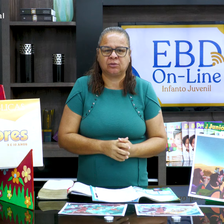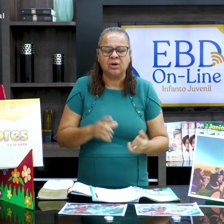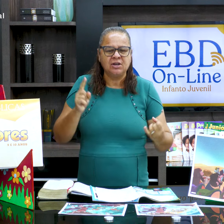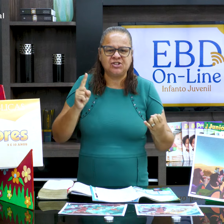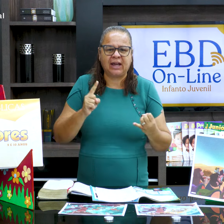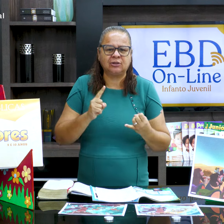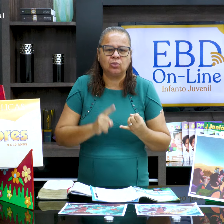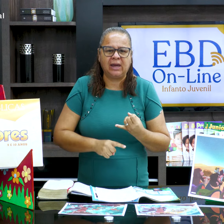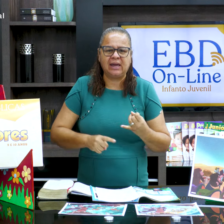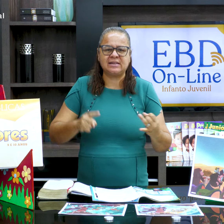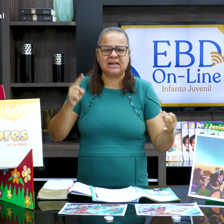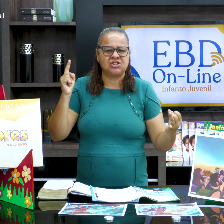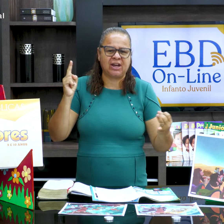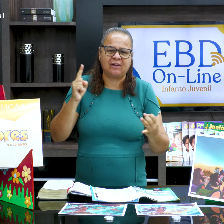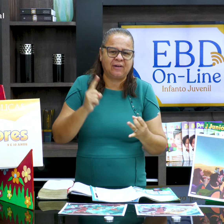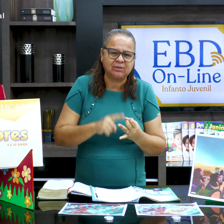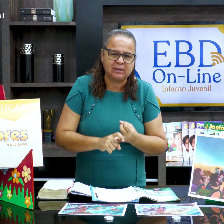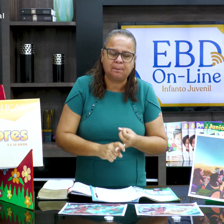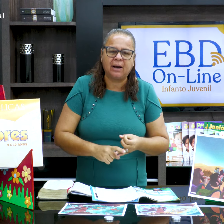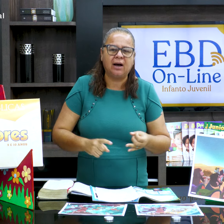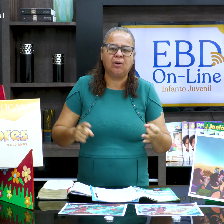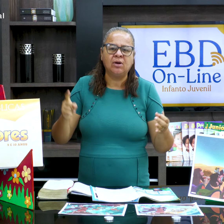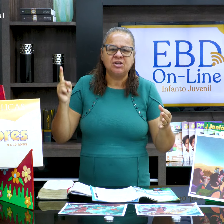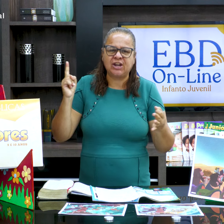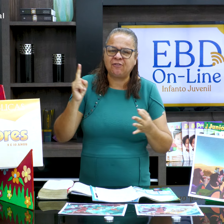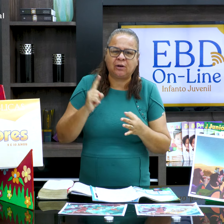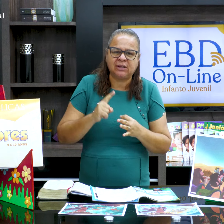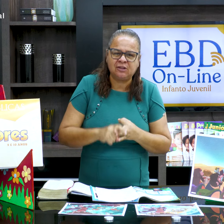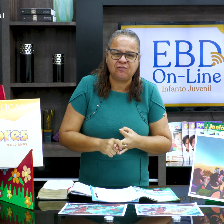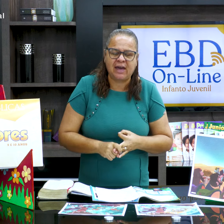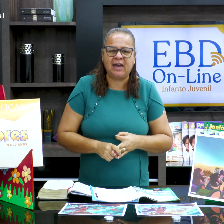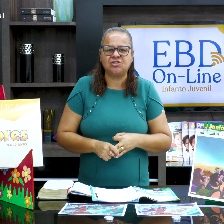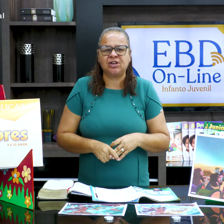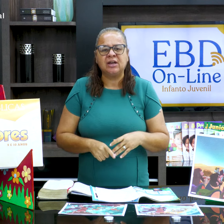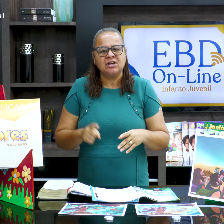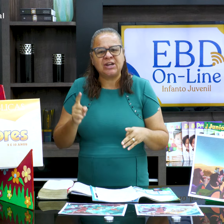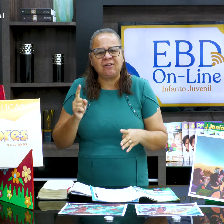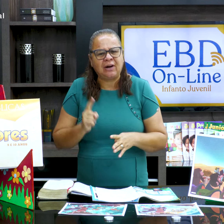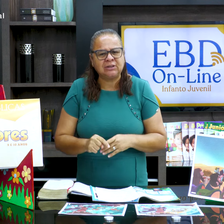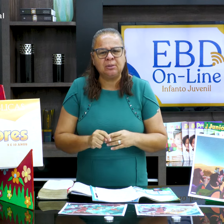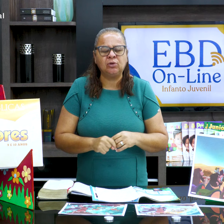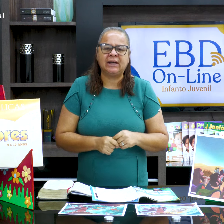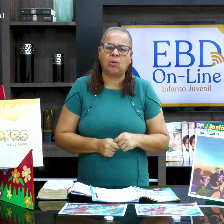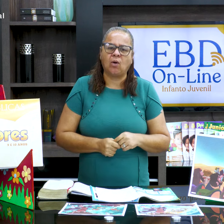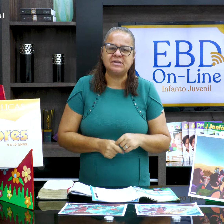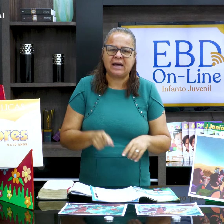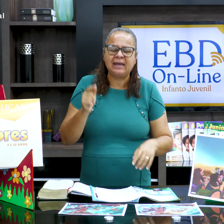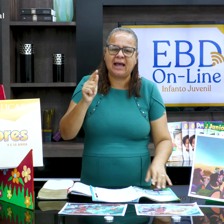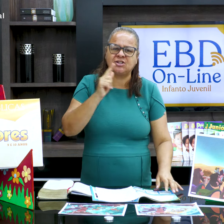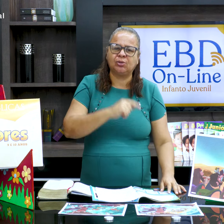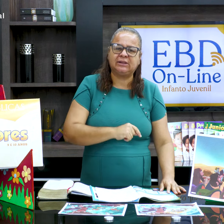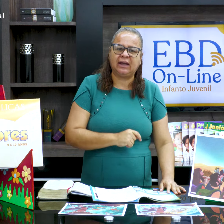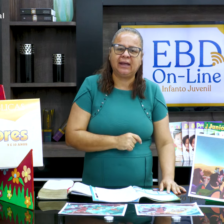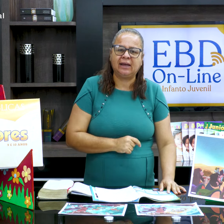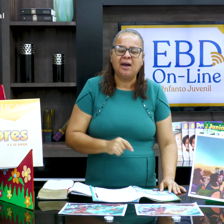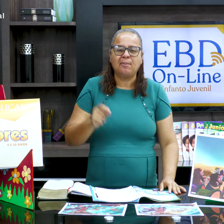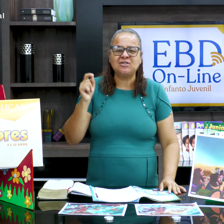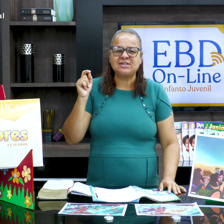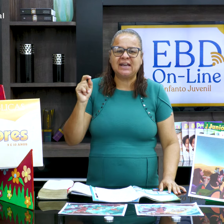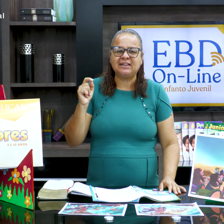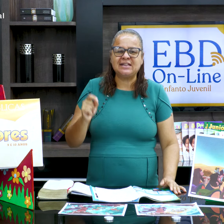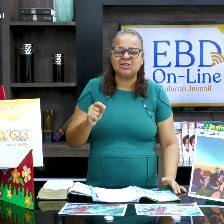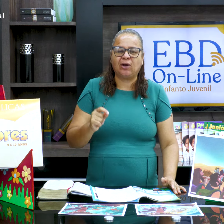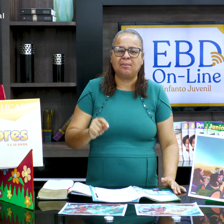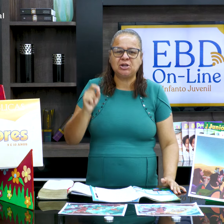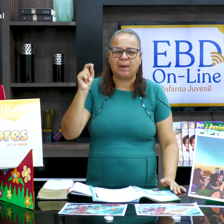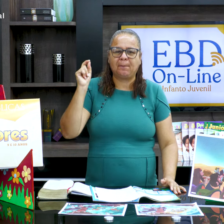sofrimento chega doença chega falta de pão chega falta de veste chega falta de muita coisa e eles não entendem mas